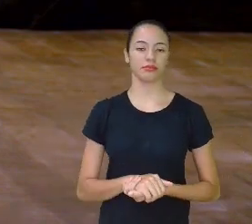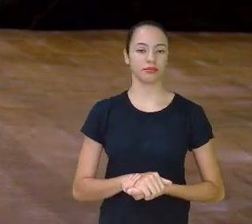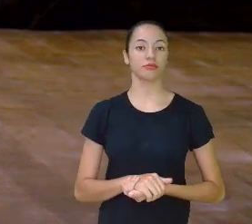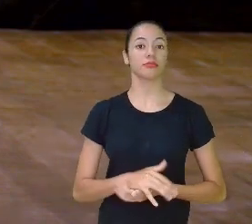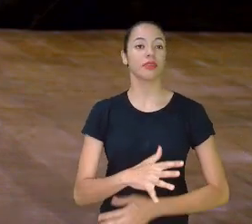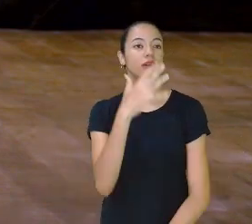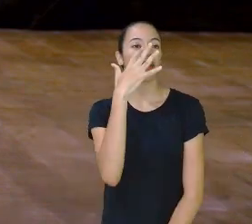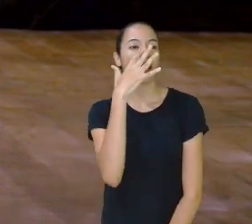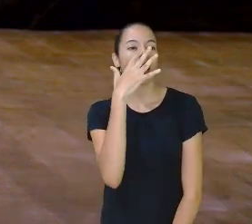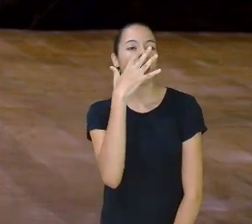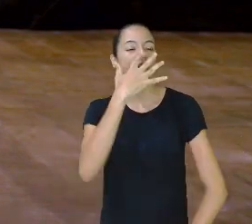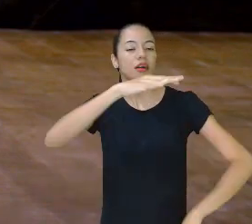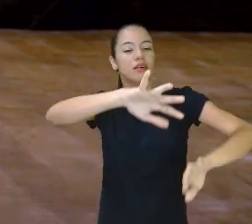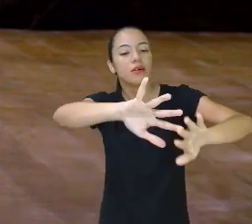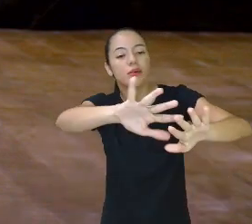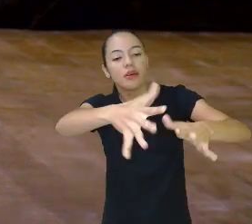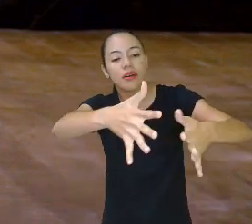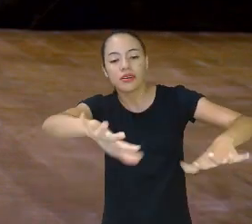contemplando o mar.